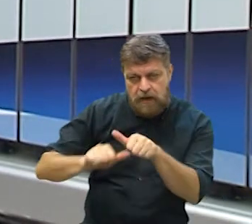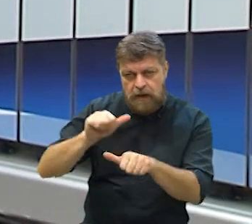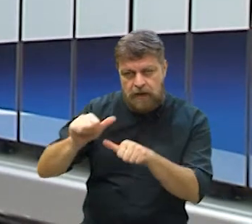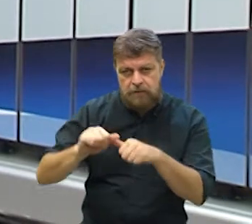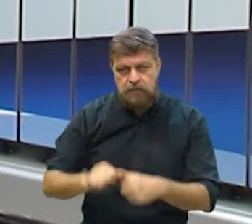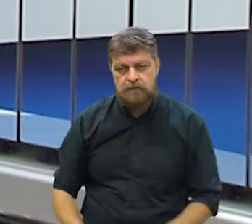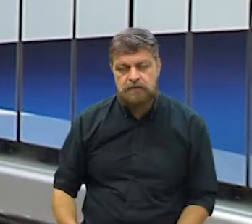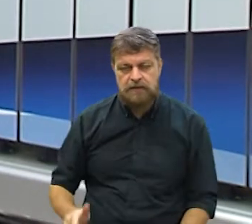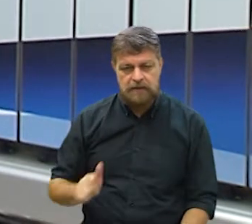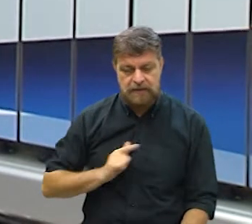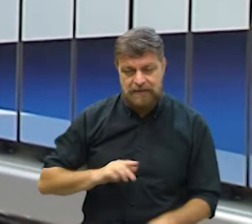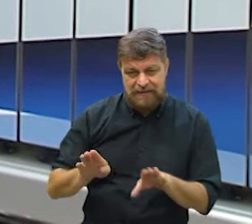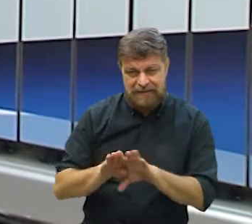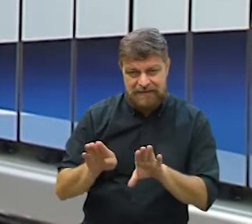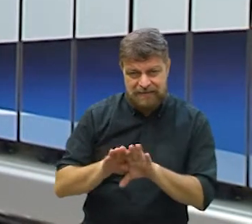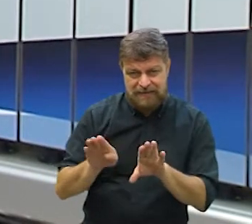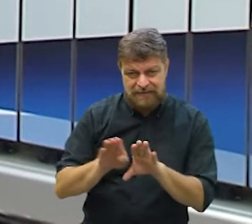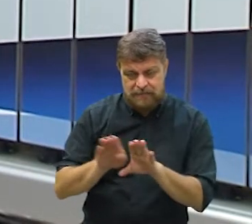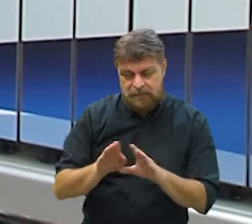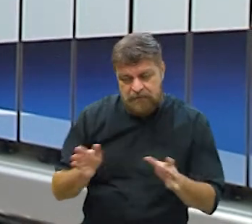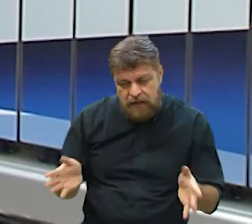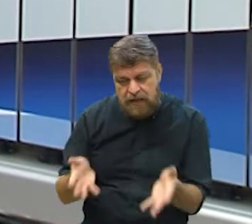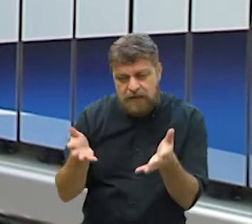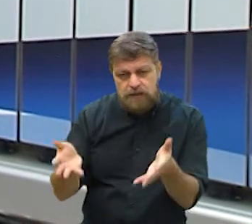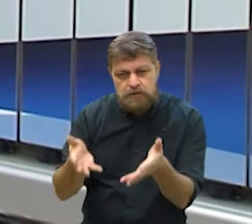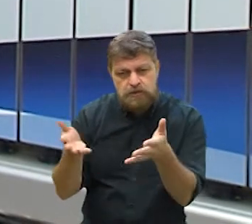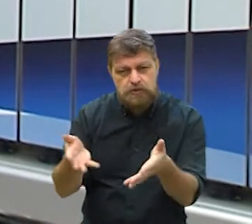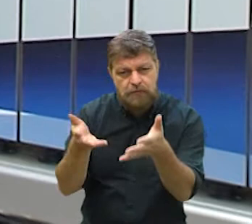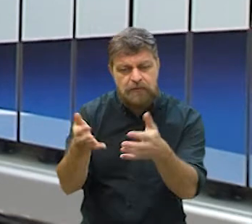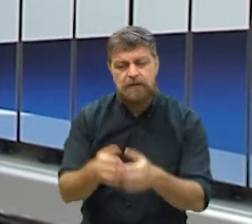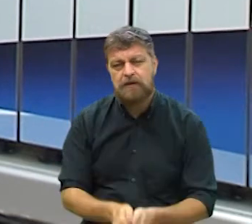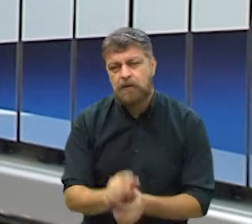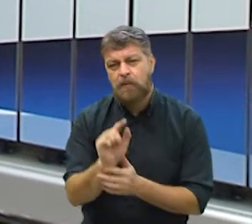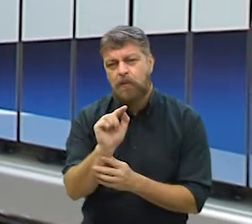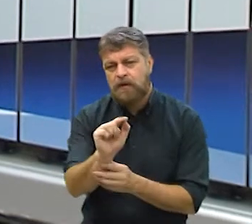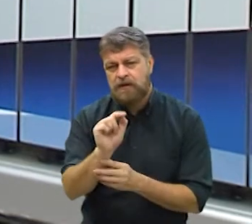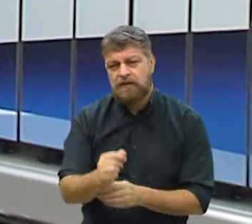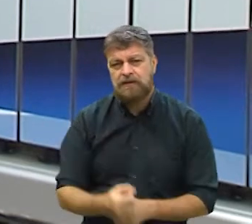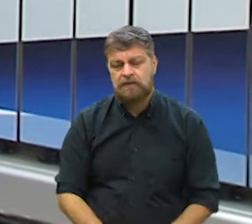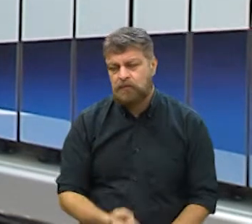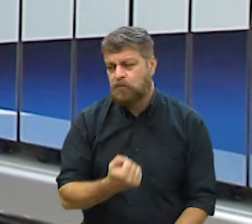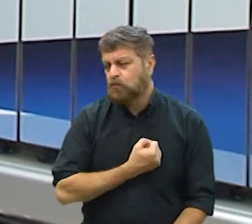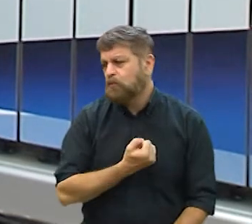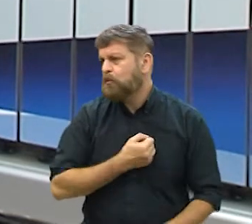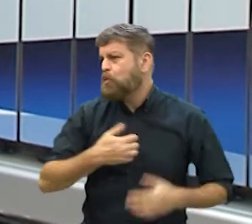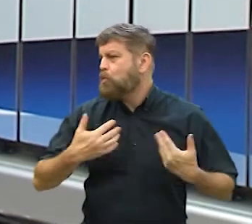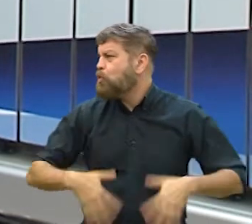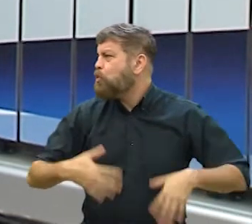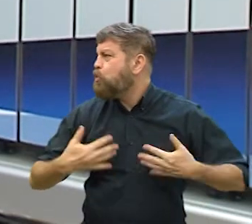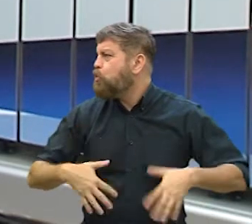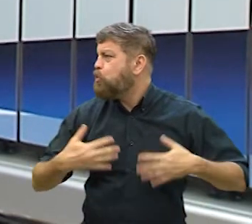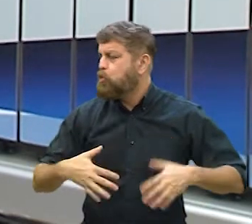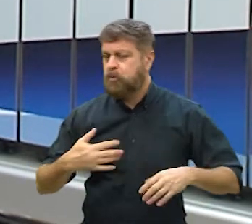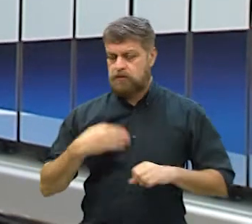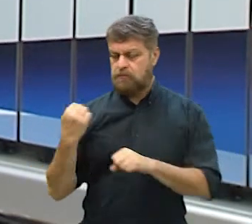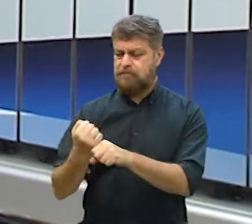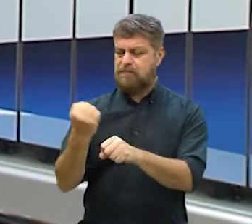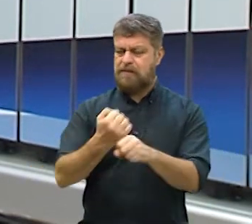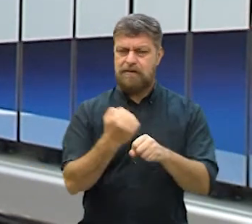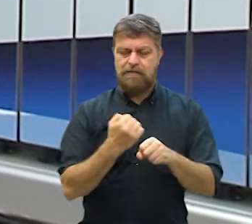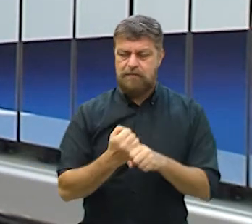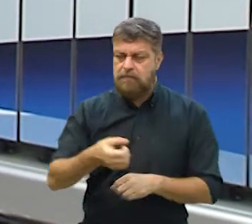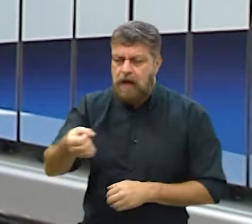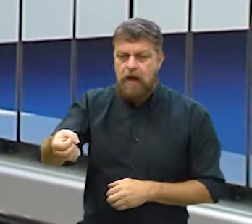configuração e vai realmente estimular uma quantidade extraordinária de